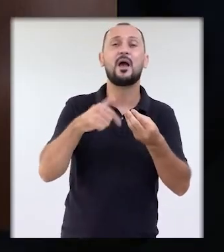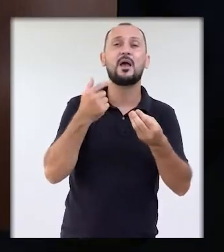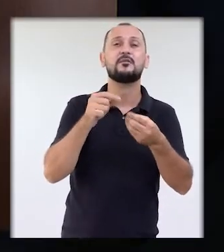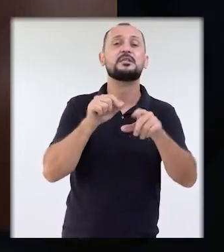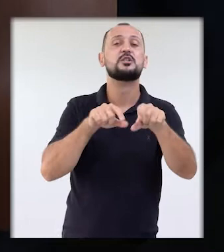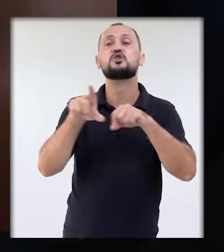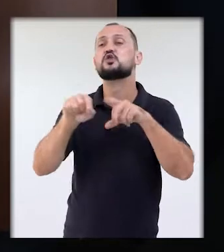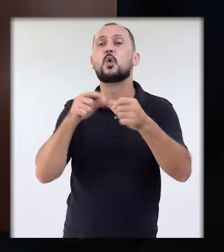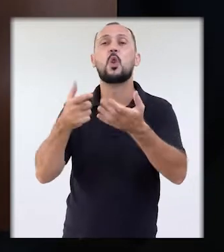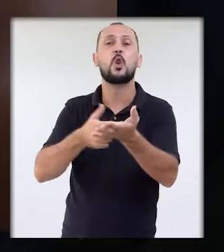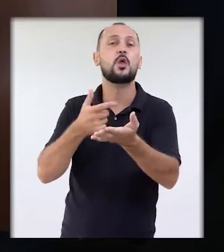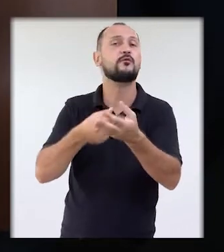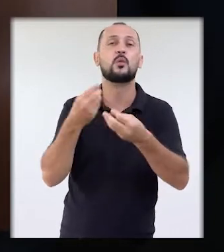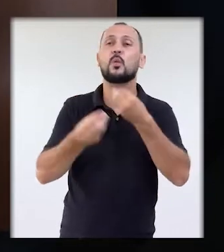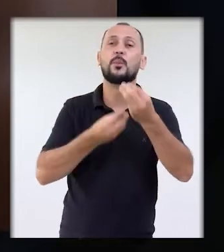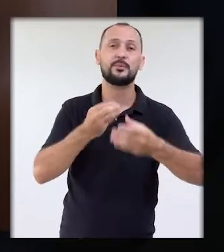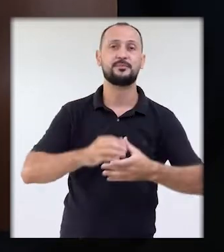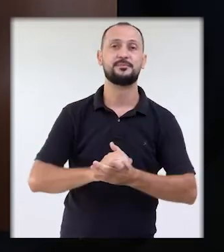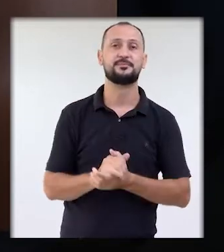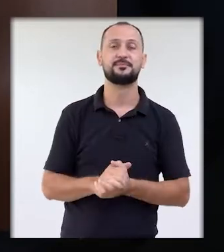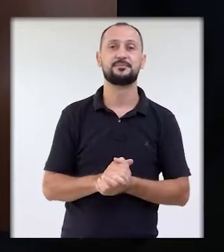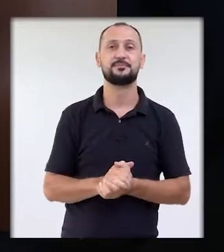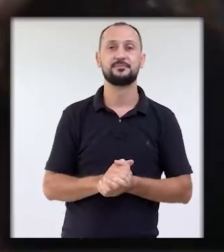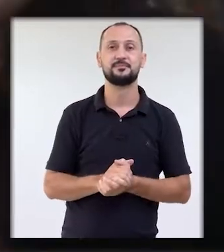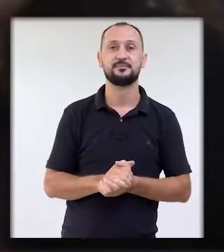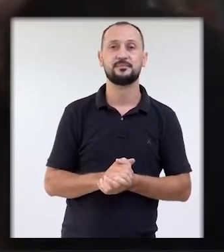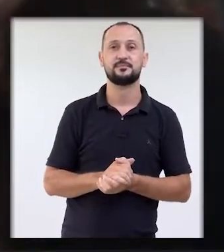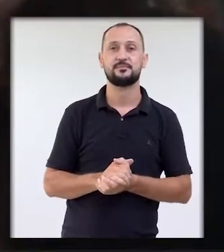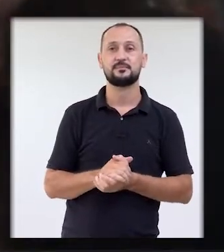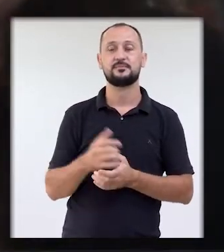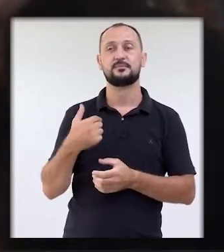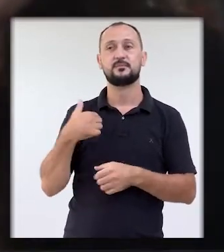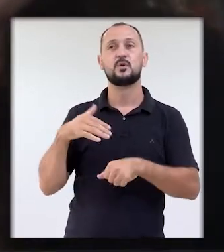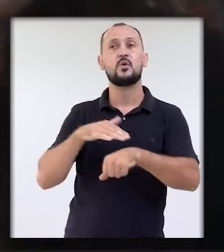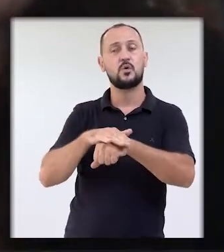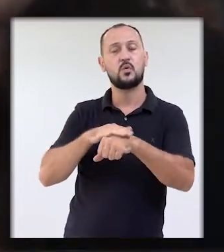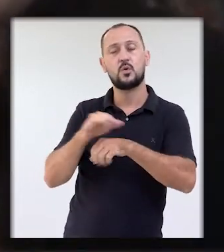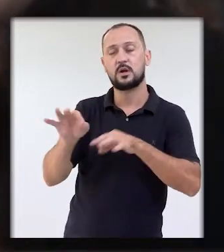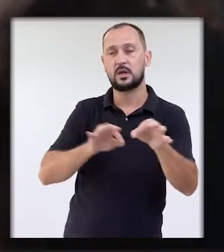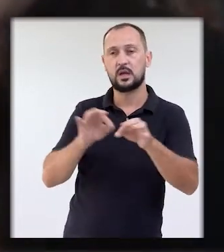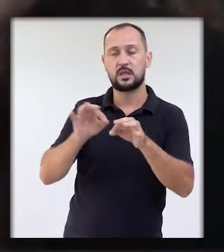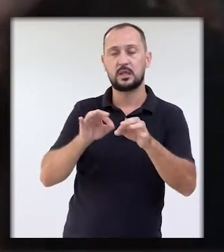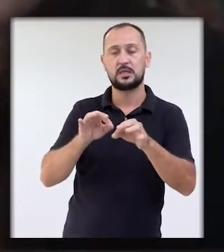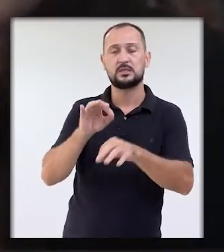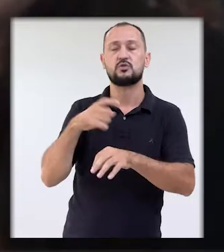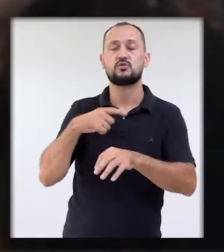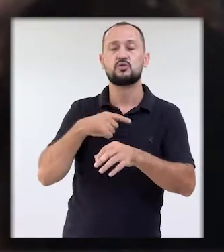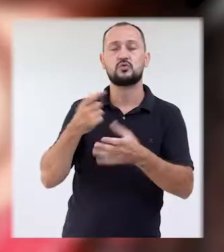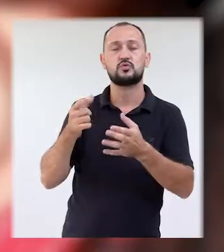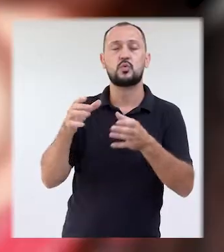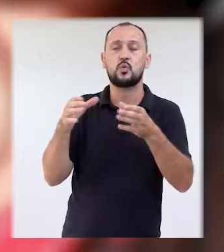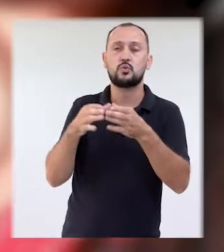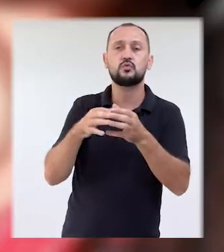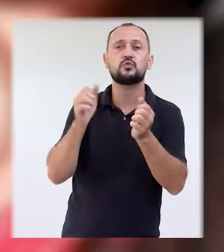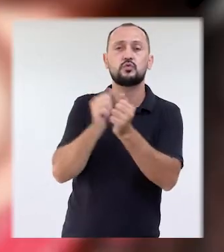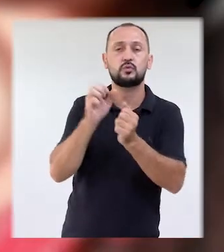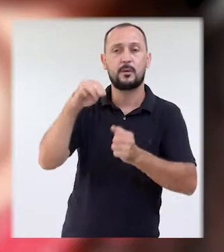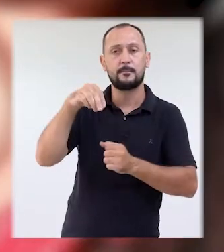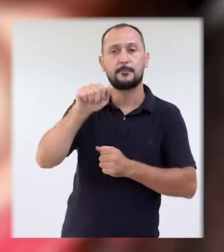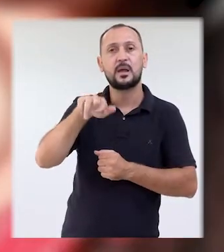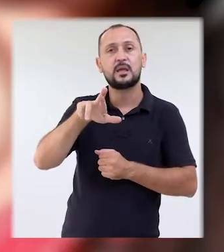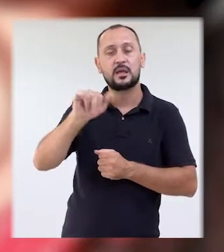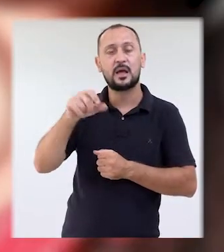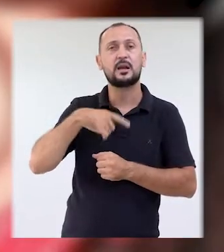é o processo de escolha dessas obras? Eu medi o grupo junto com a Maiara Barbosa, que é professora e ela é